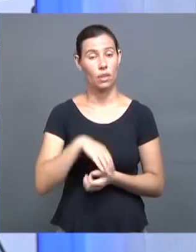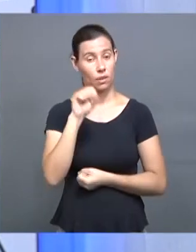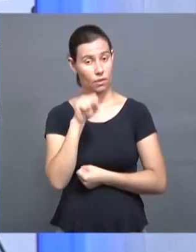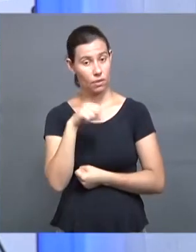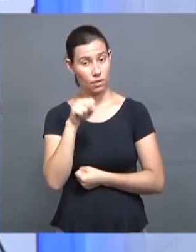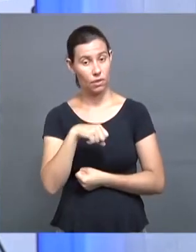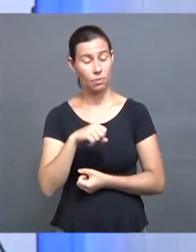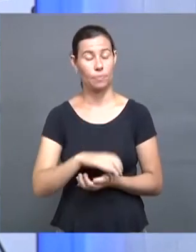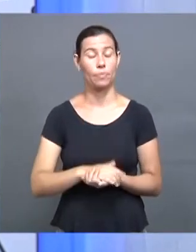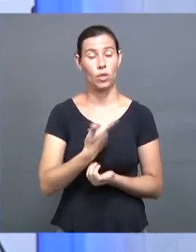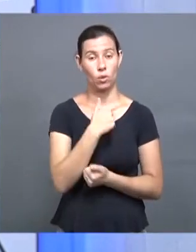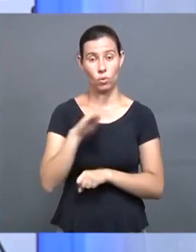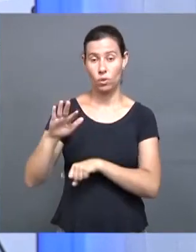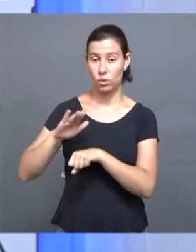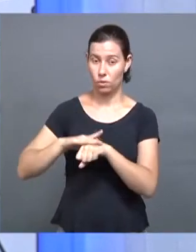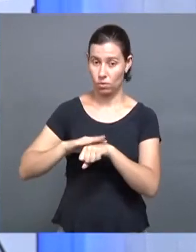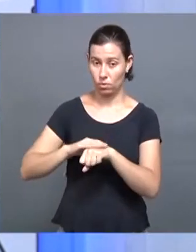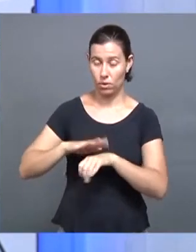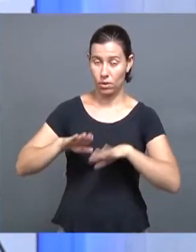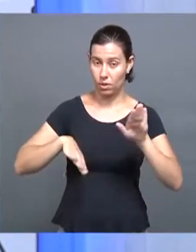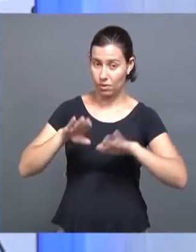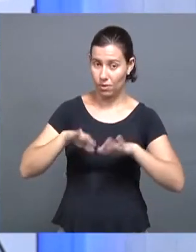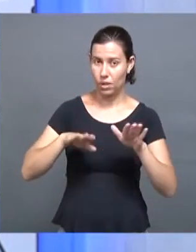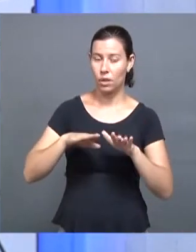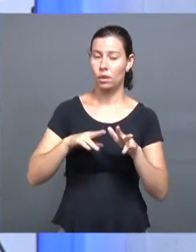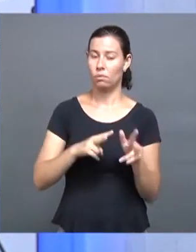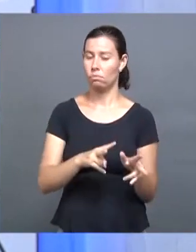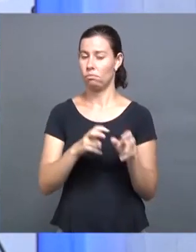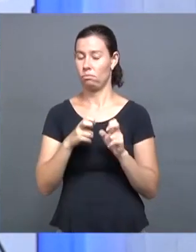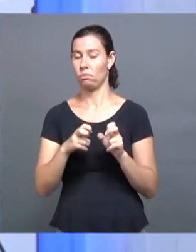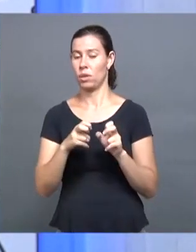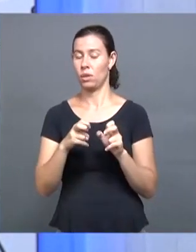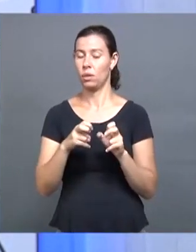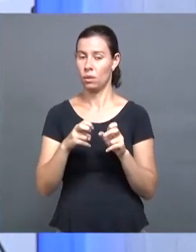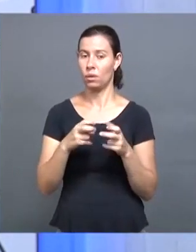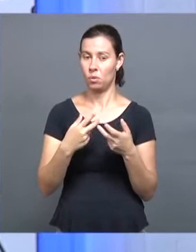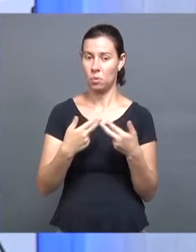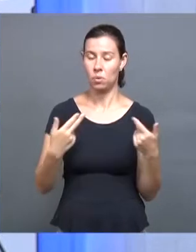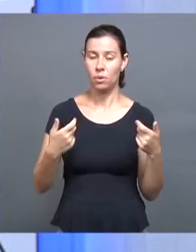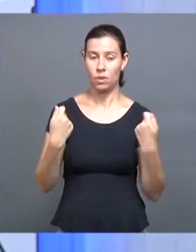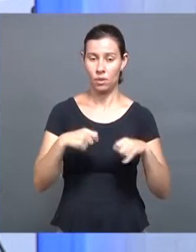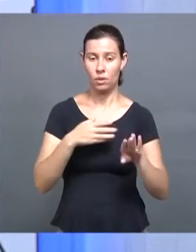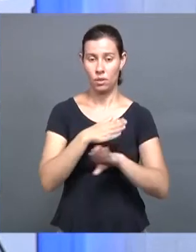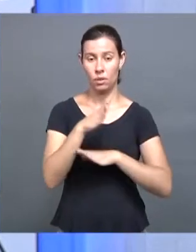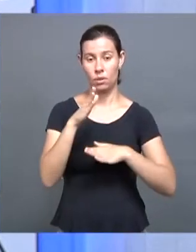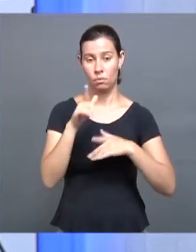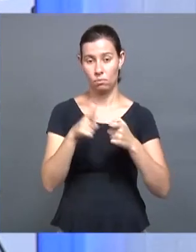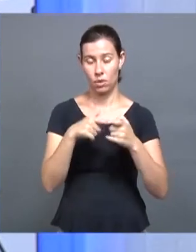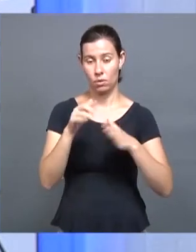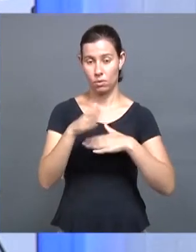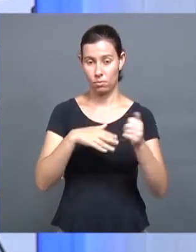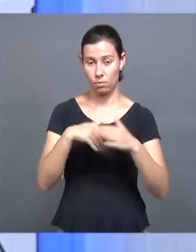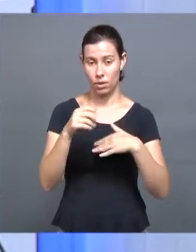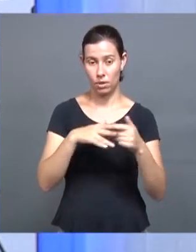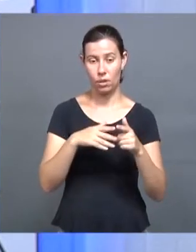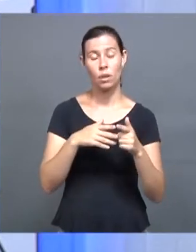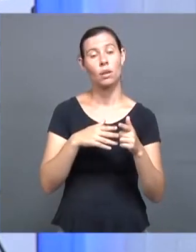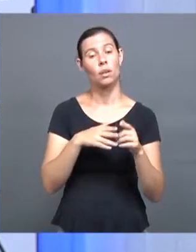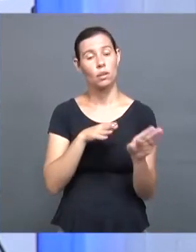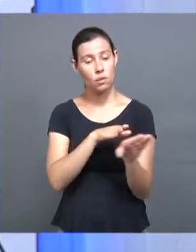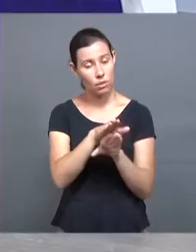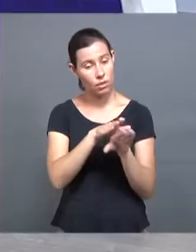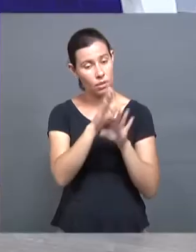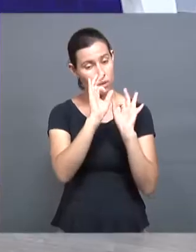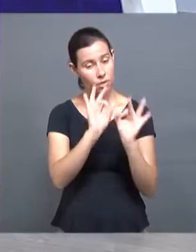outras doenças, os sintomas têm que ser procurados com avaliação médica especializada para poder dar o encaminhamento correto.